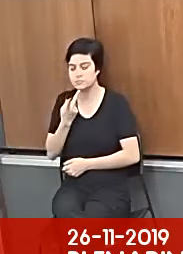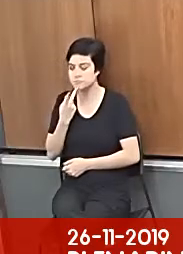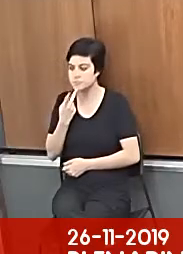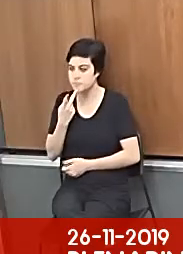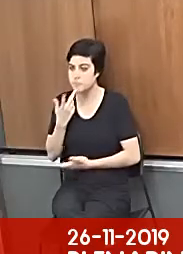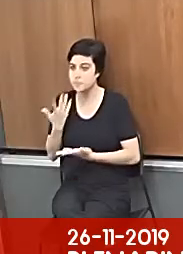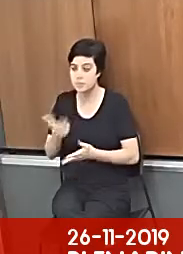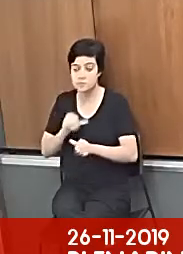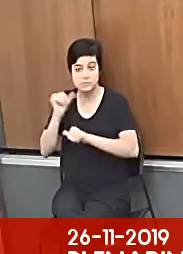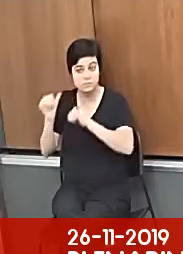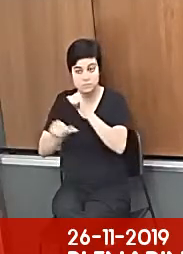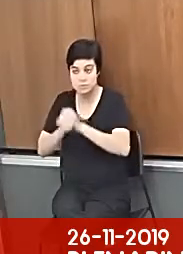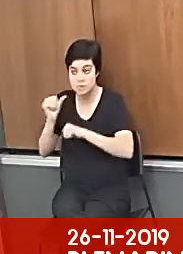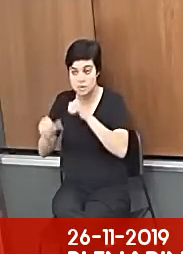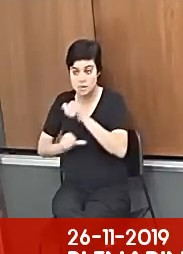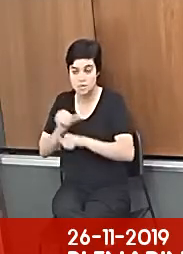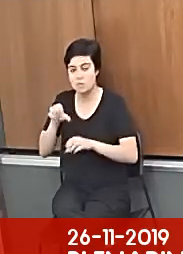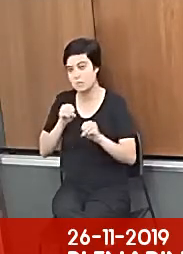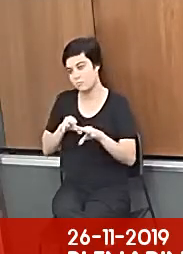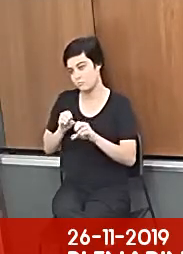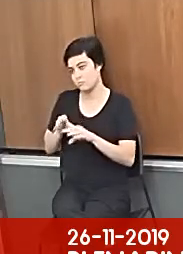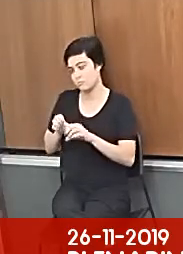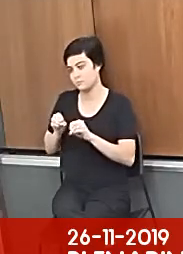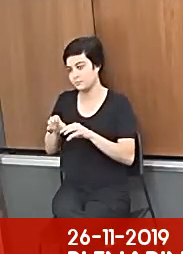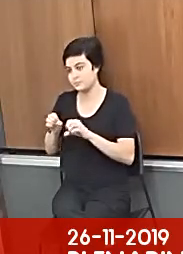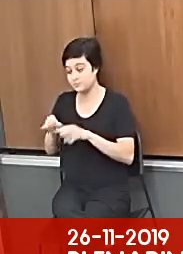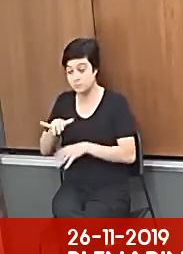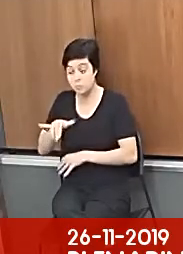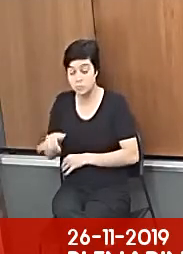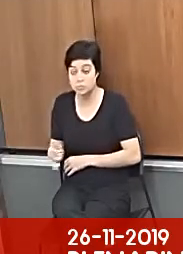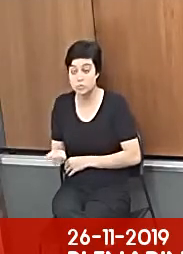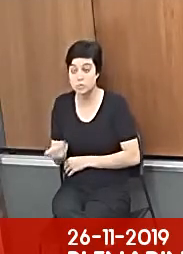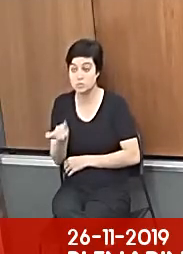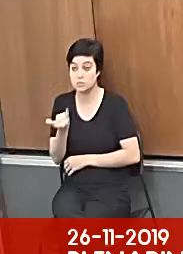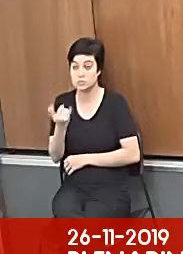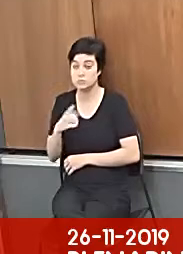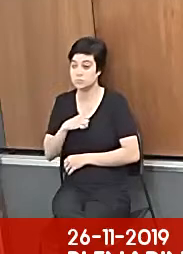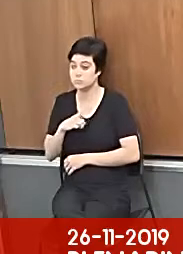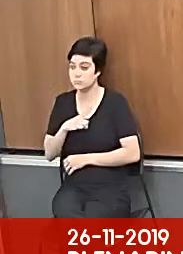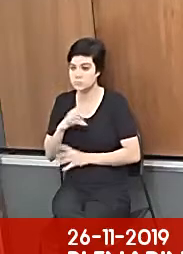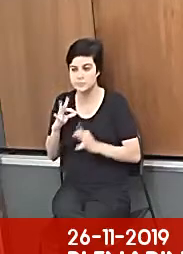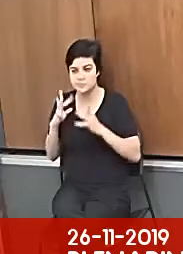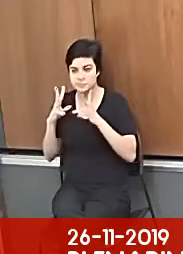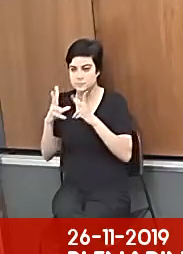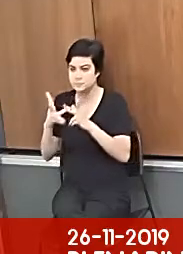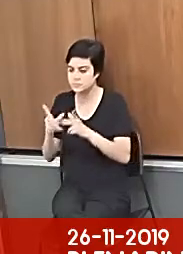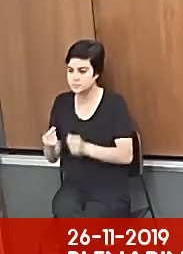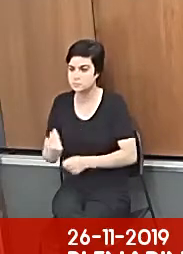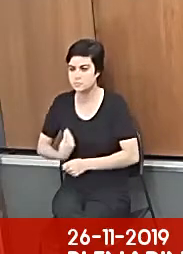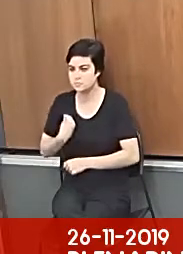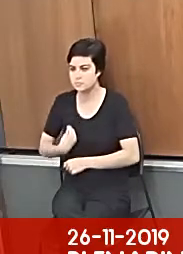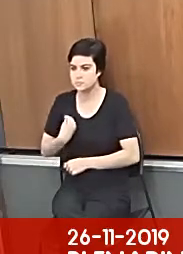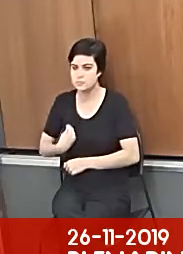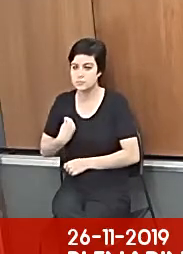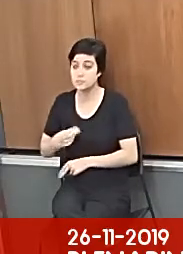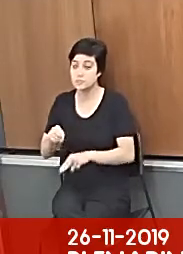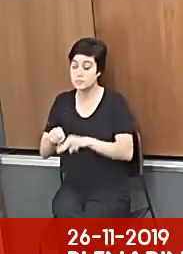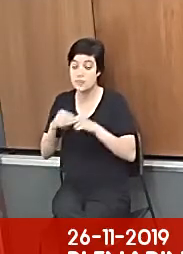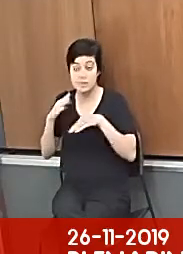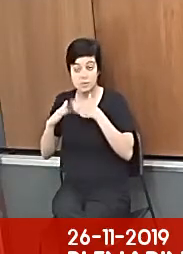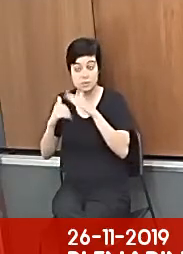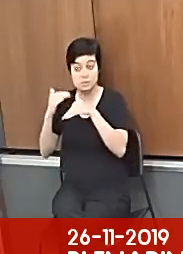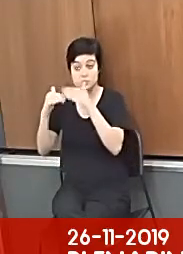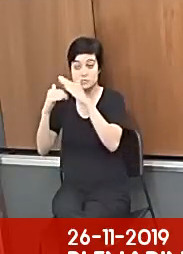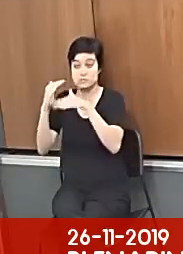Essa transformação dessa educação, dar oportunidades a todos, dar uma convivência, e daí vem o